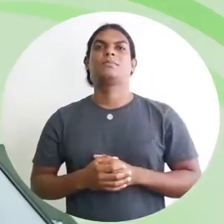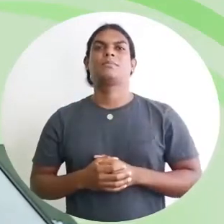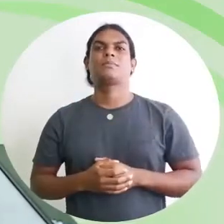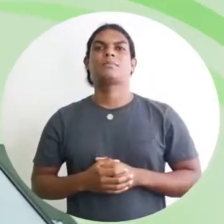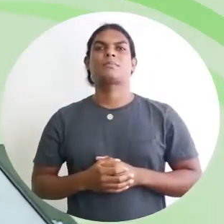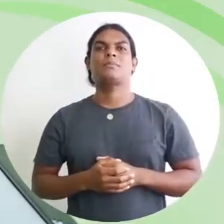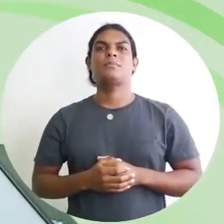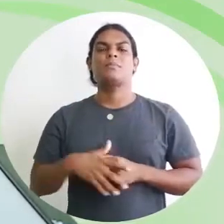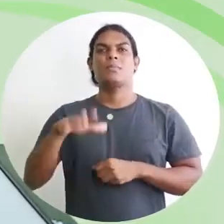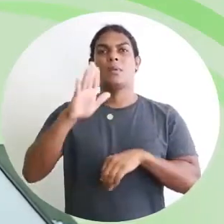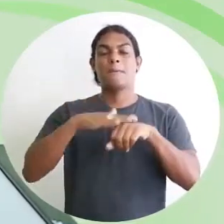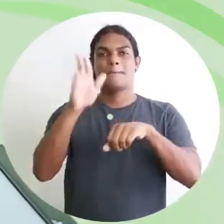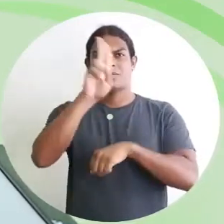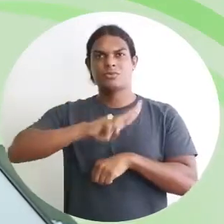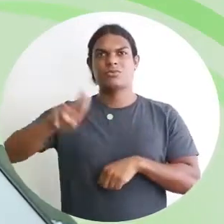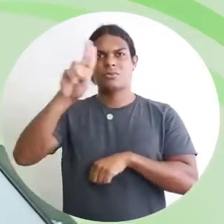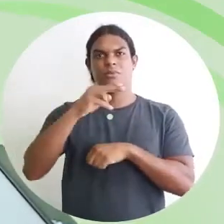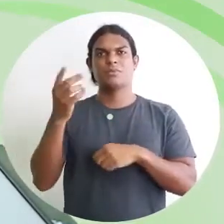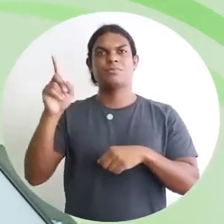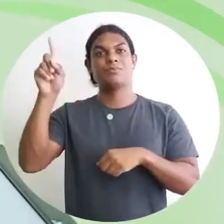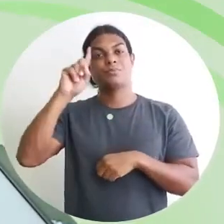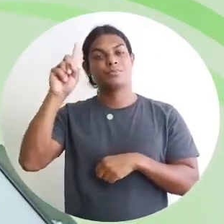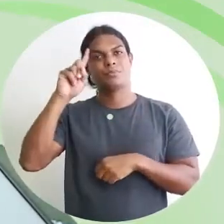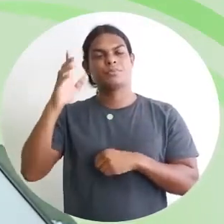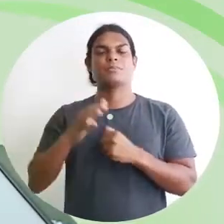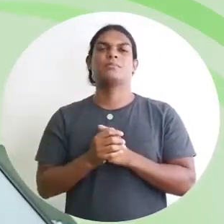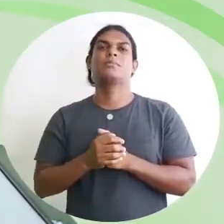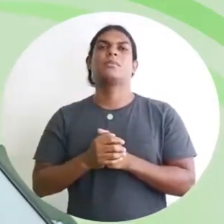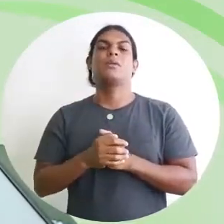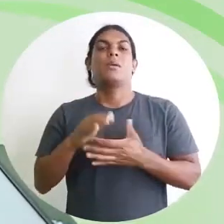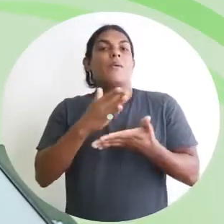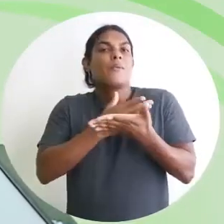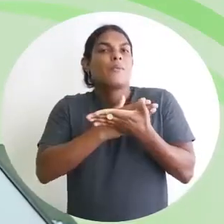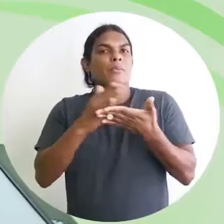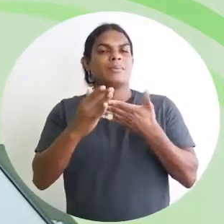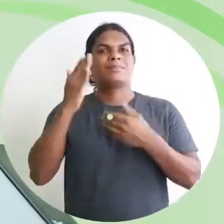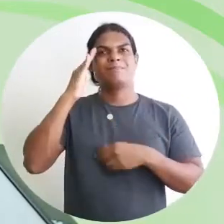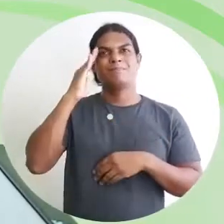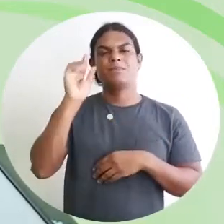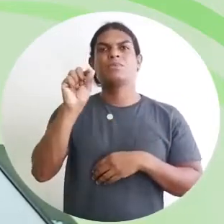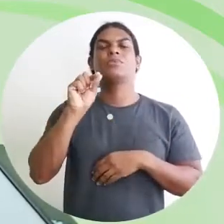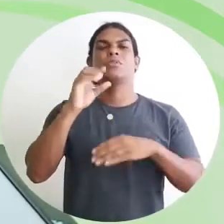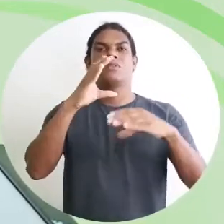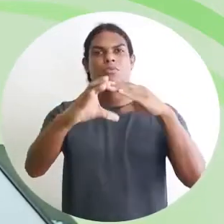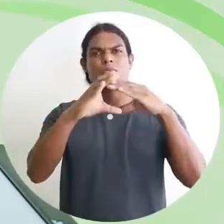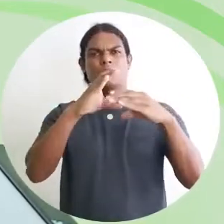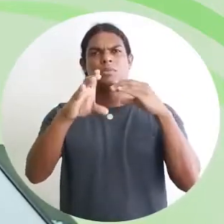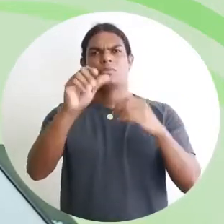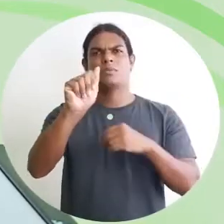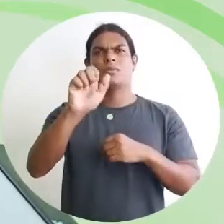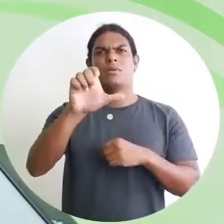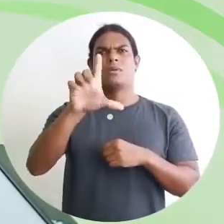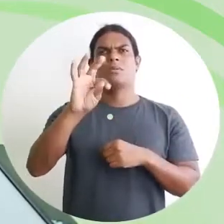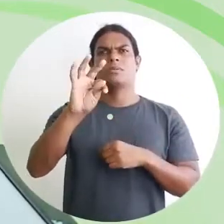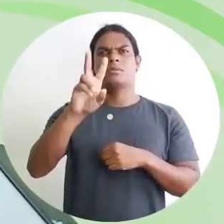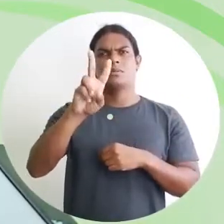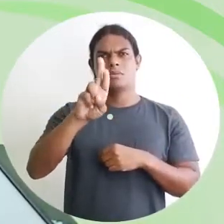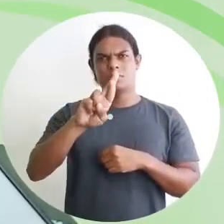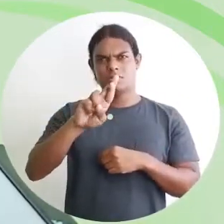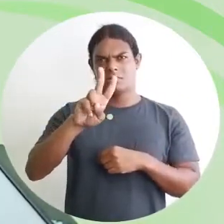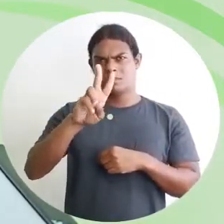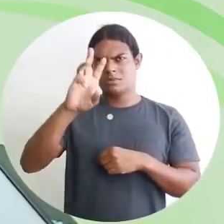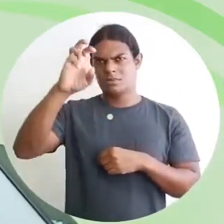dia. Para a gente começar a entender um pouco sobre o que é a comunicação alternativa, eu quero que